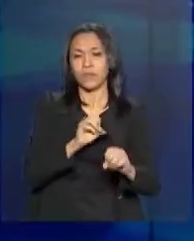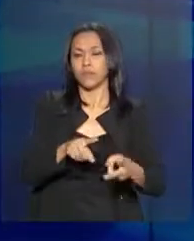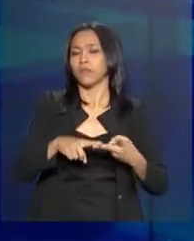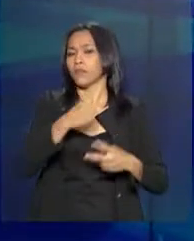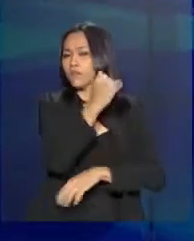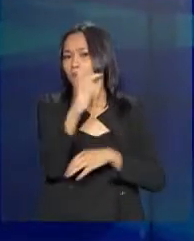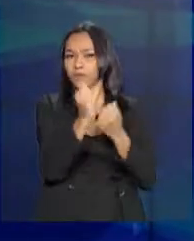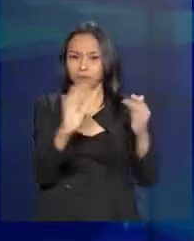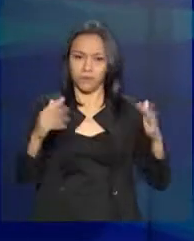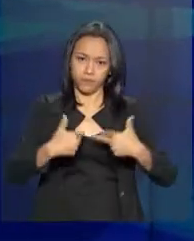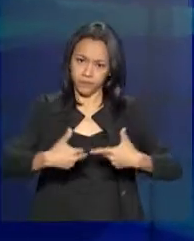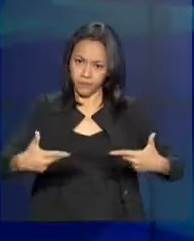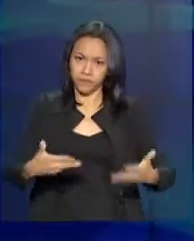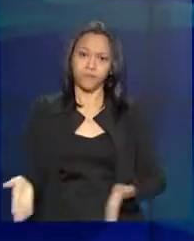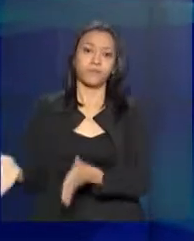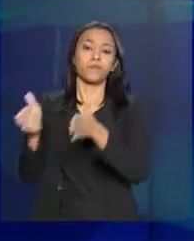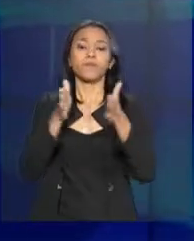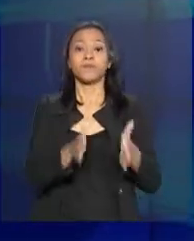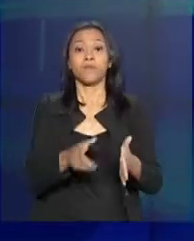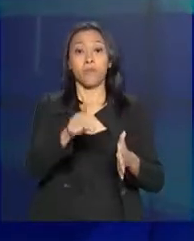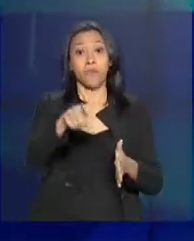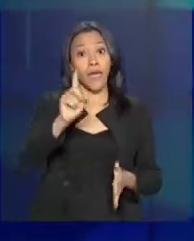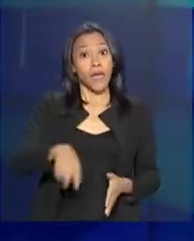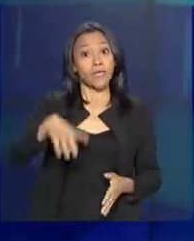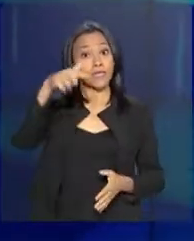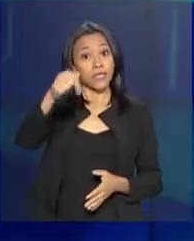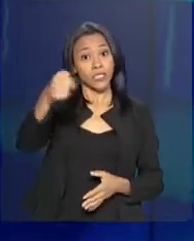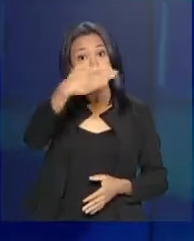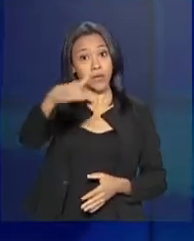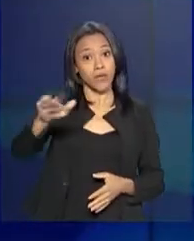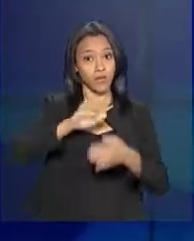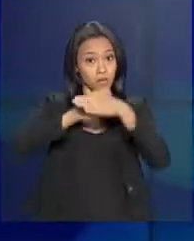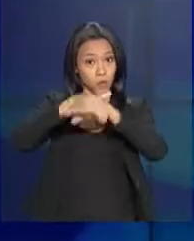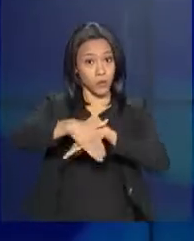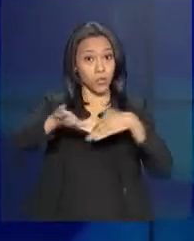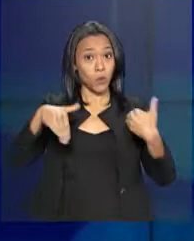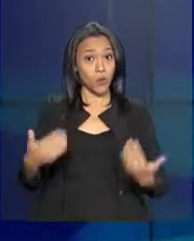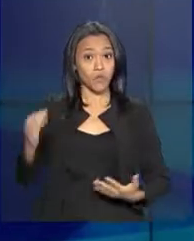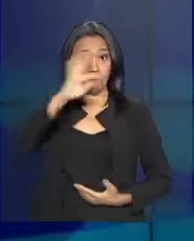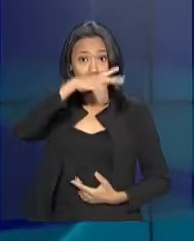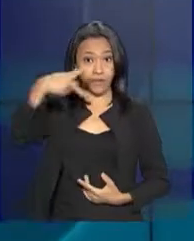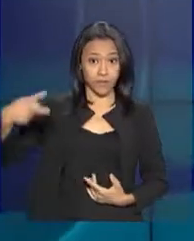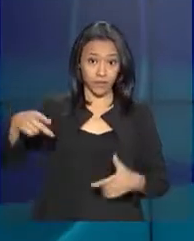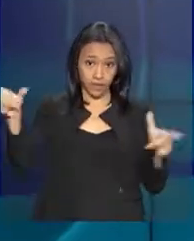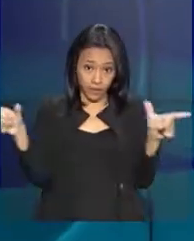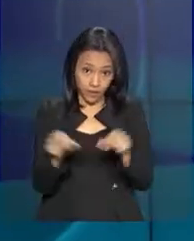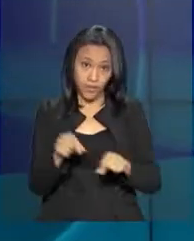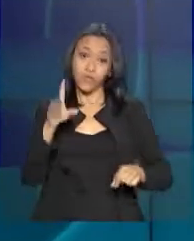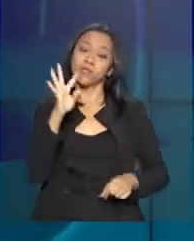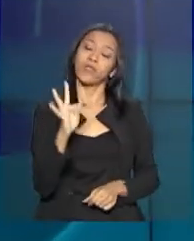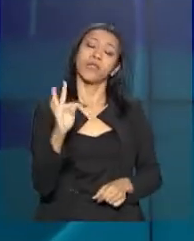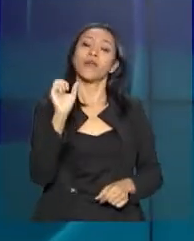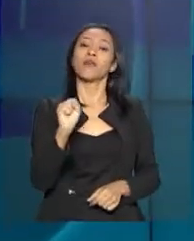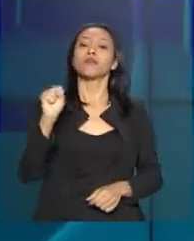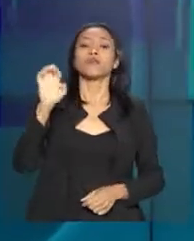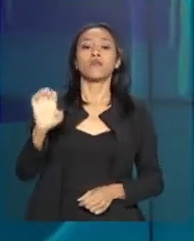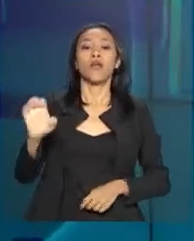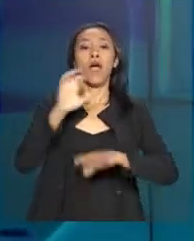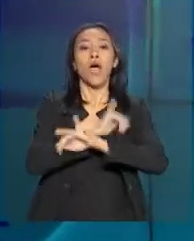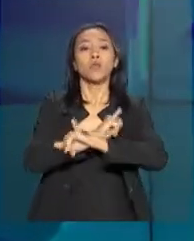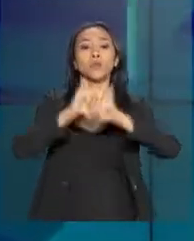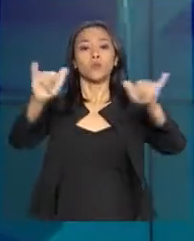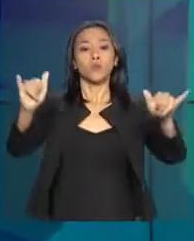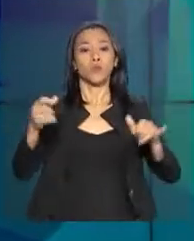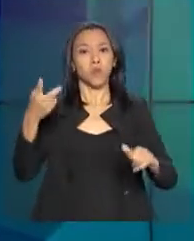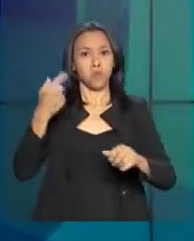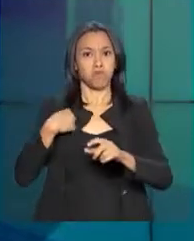e era pouco mais de 76 da noite quando a presidente do tribunal superior eleitoral rosa bb anunciou a vitória